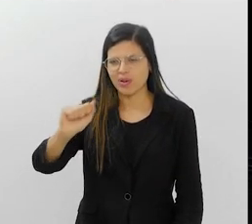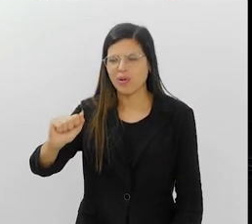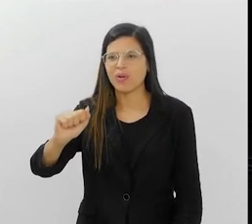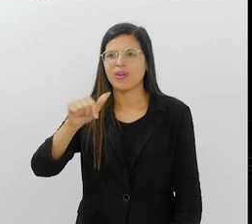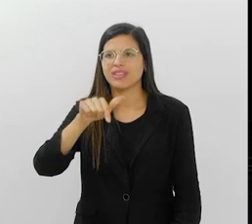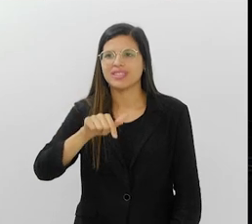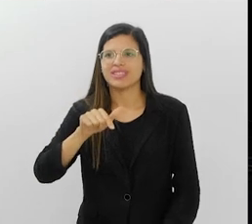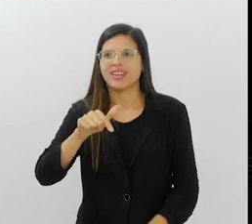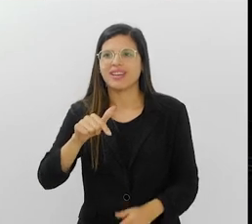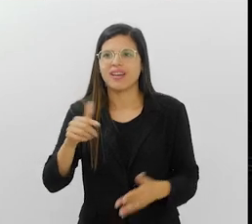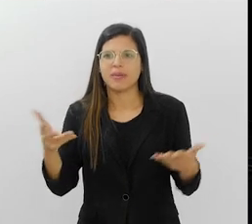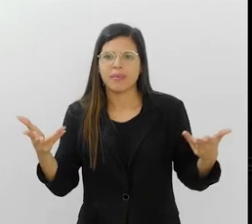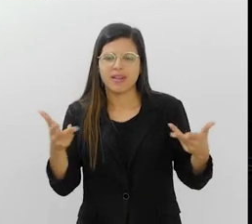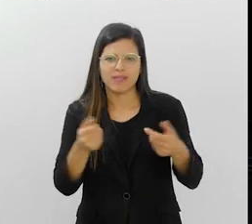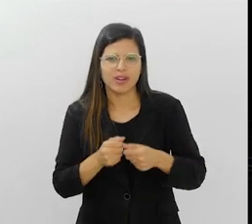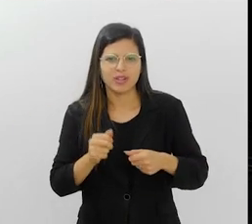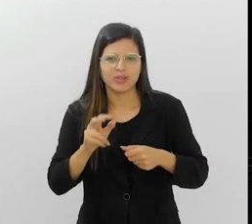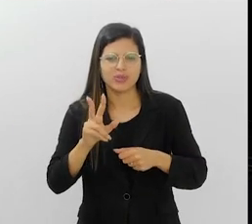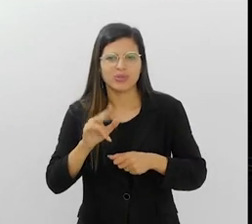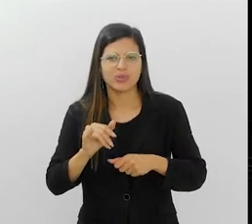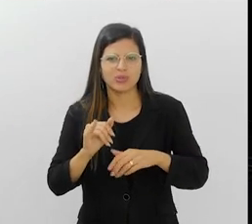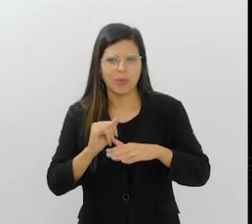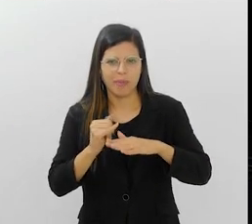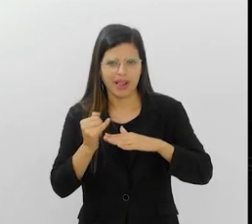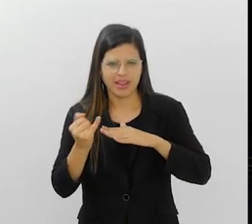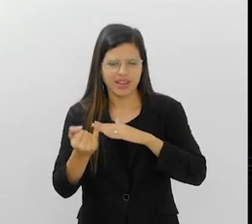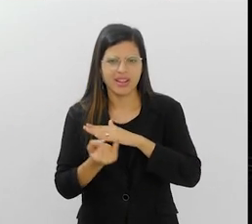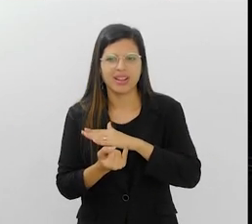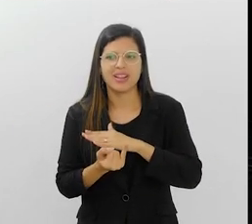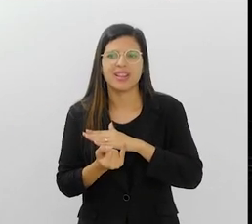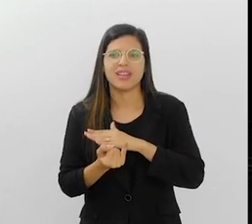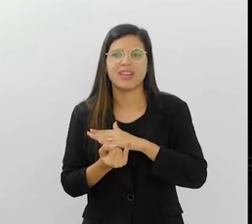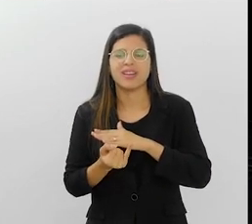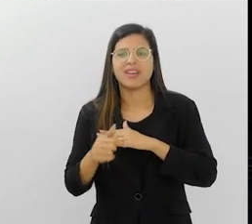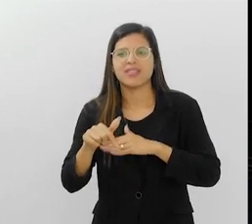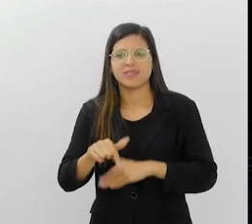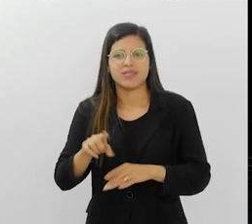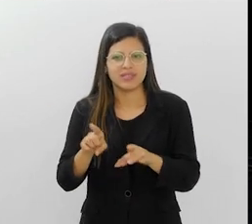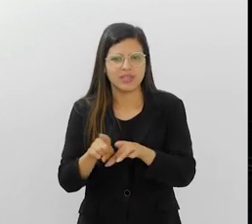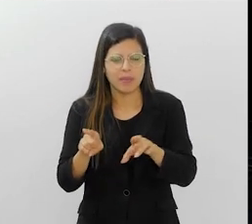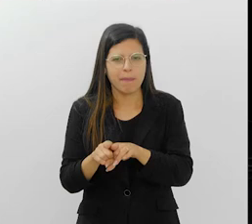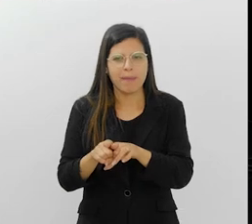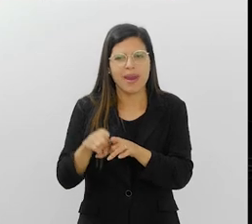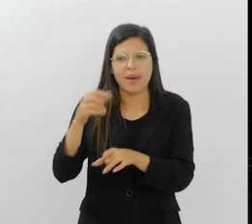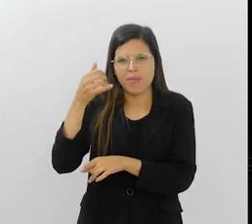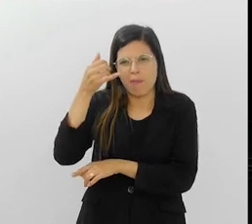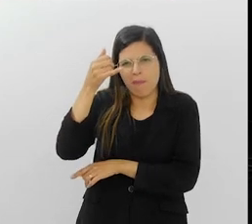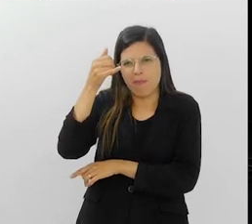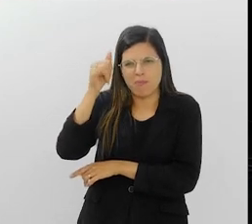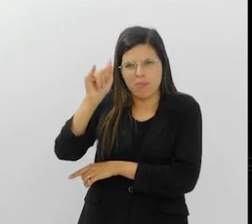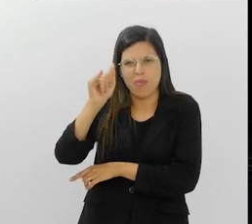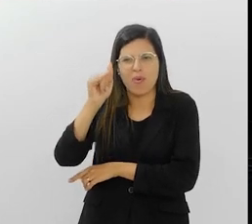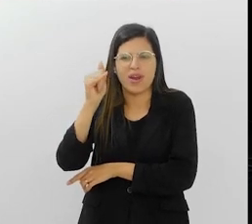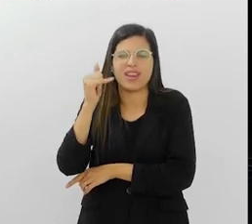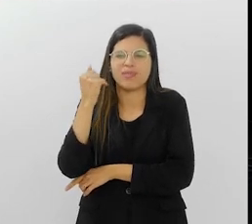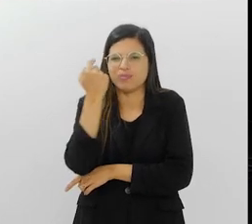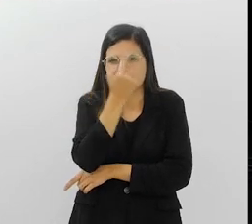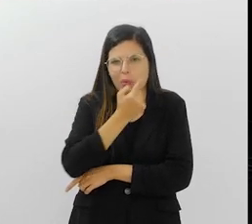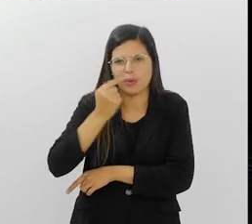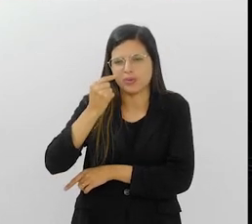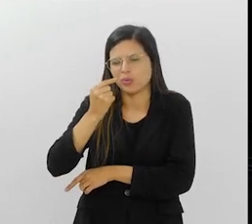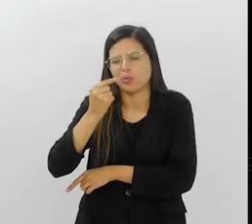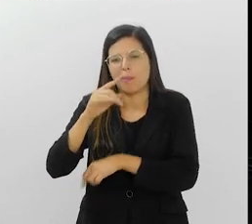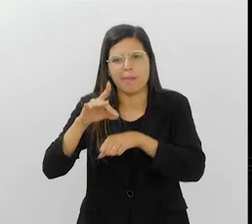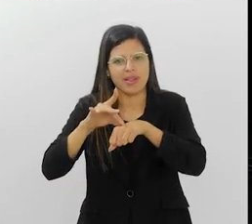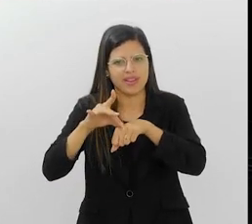Tuiuti, sobre a Ilha de Marajó e o boi da cara preta, o búfalo. E ela